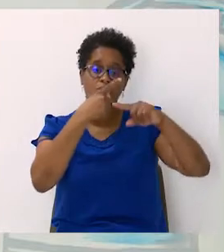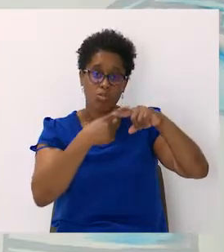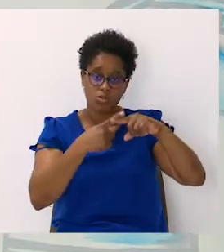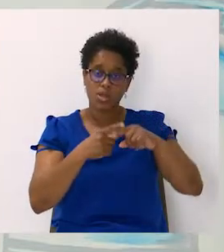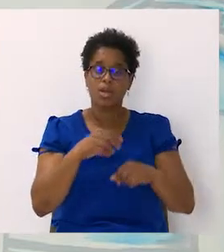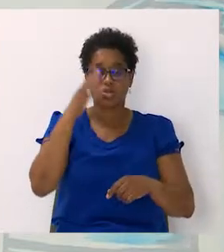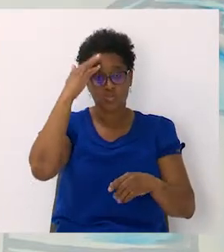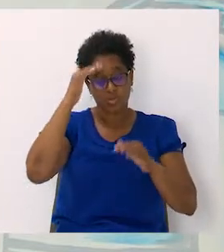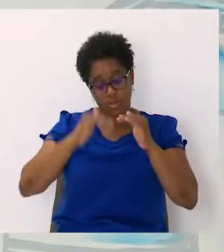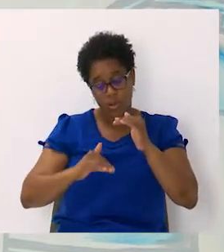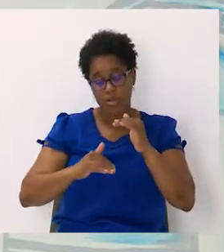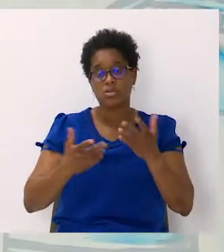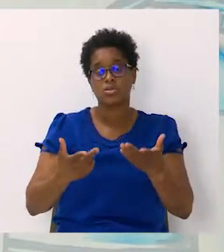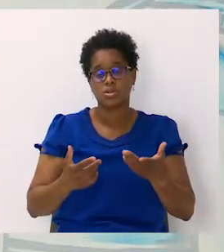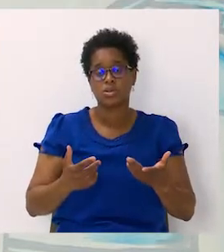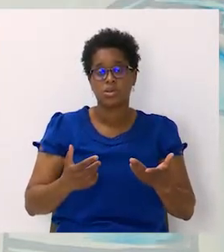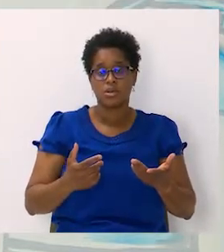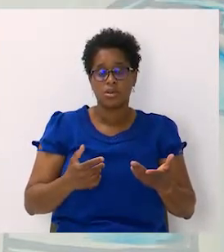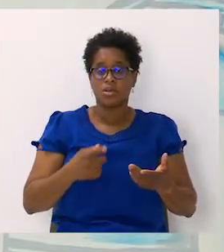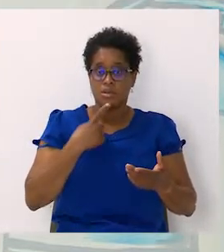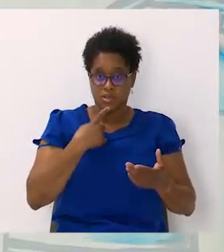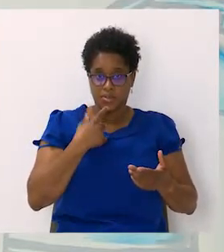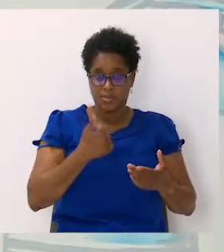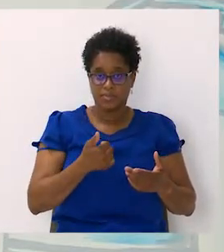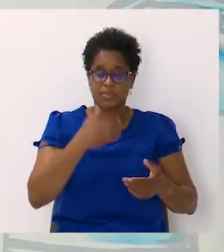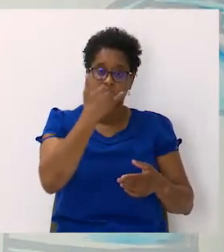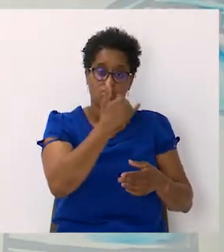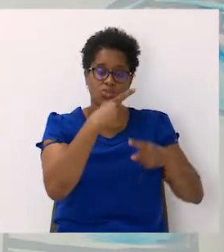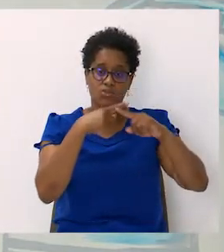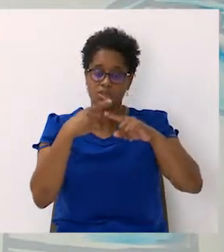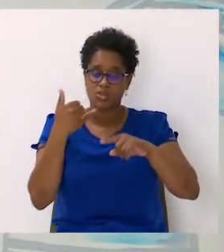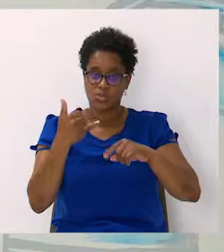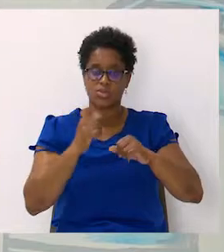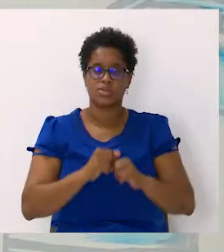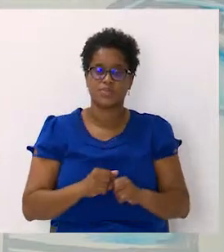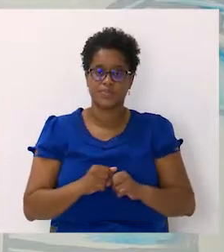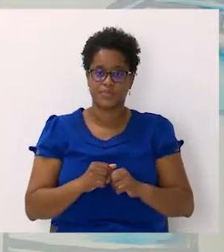as bases. Ok? 2 vezes 2.